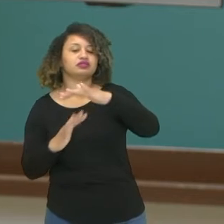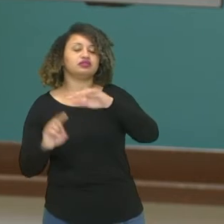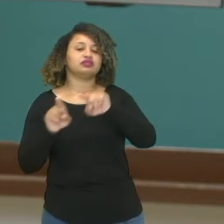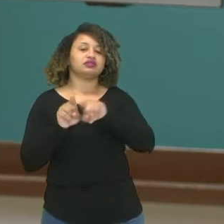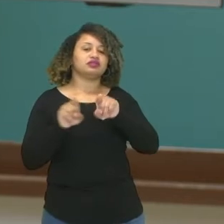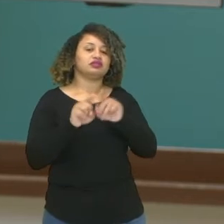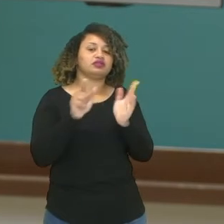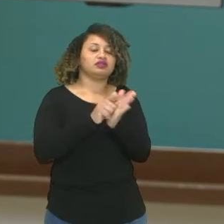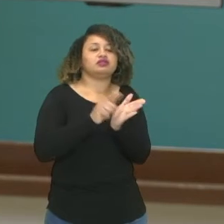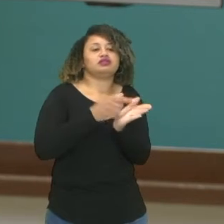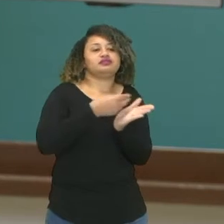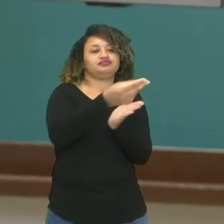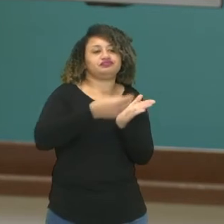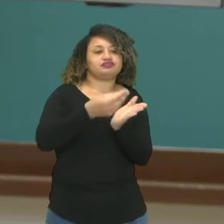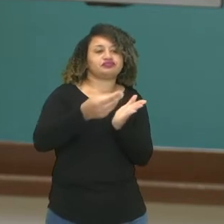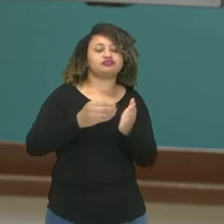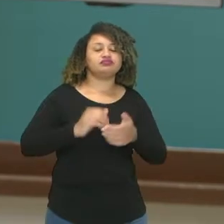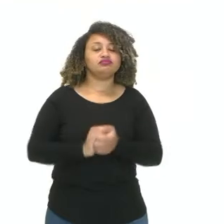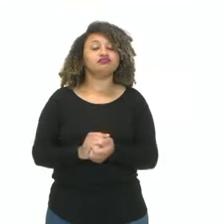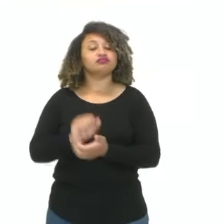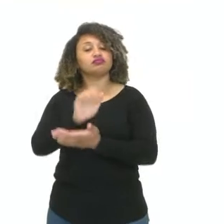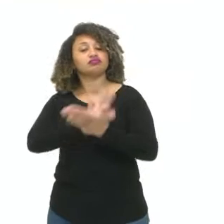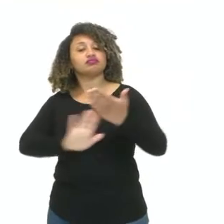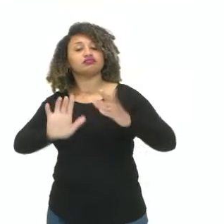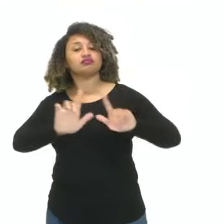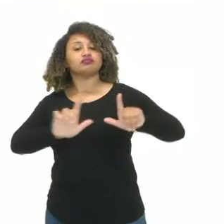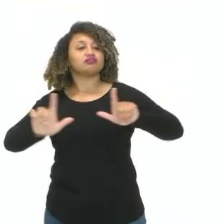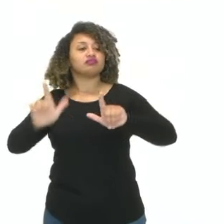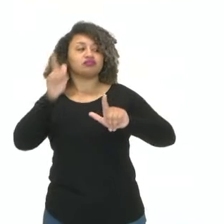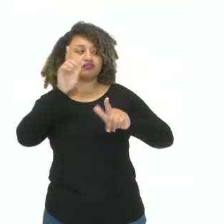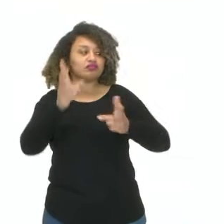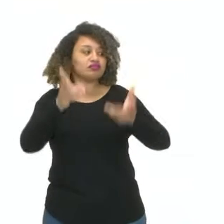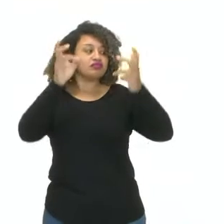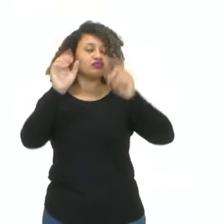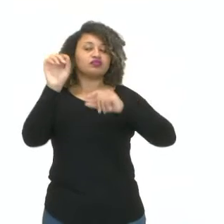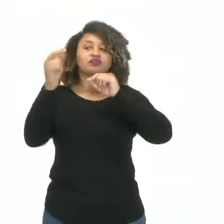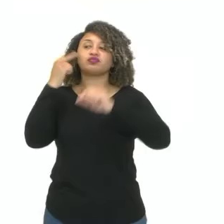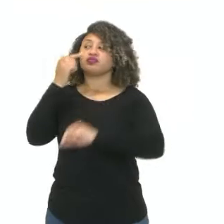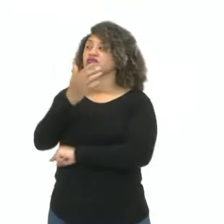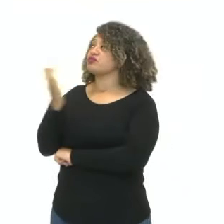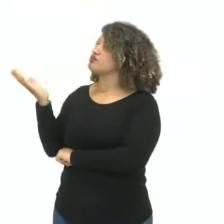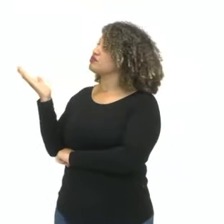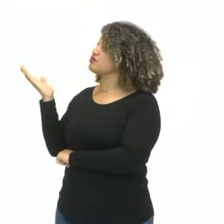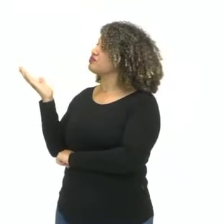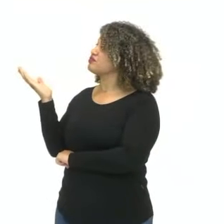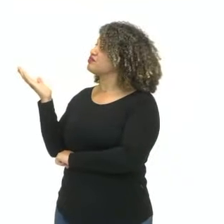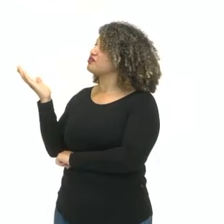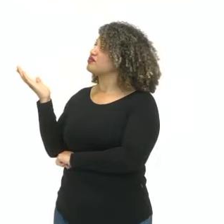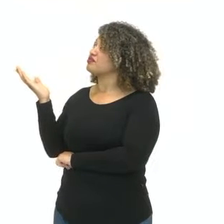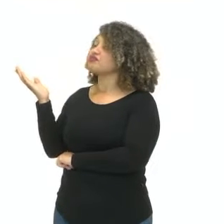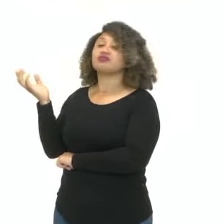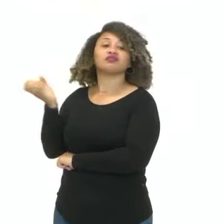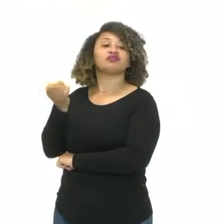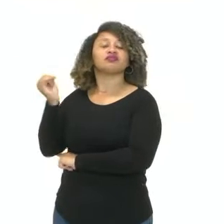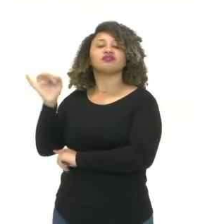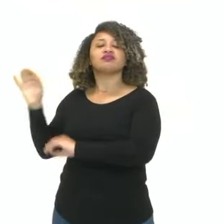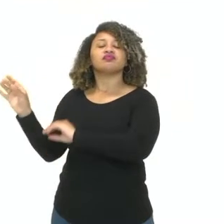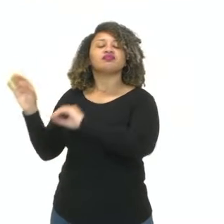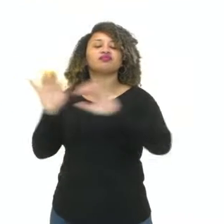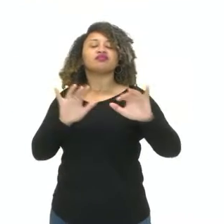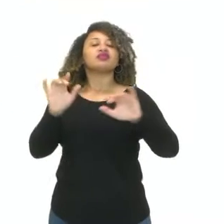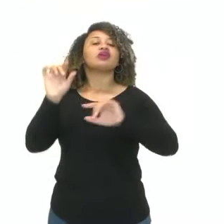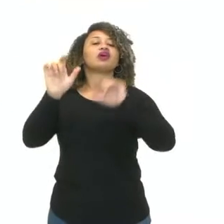panfletos? Na nossa iconografia, você observa o desembarque de imigrantes no Porto de Santos, São Paulo,